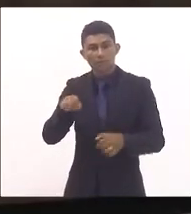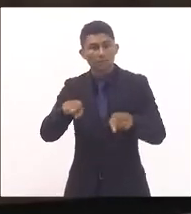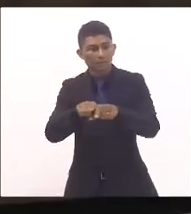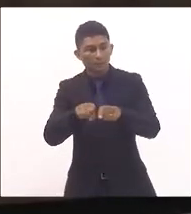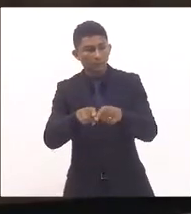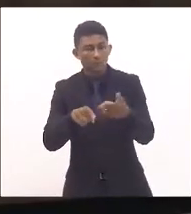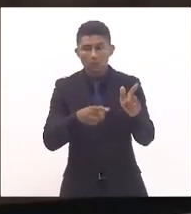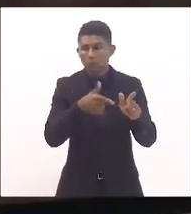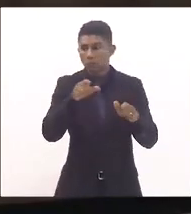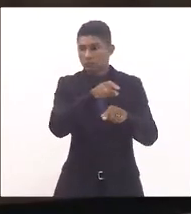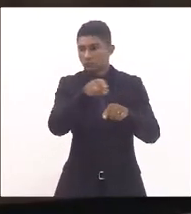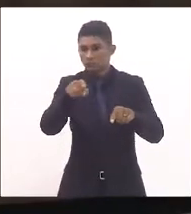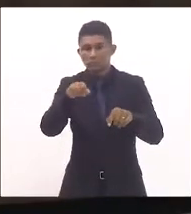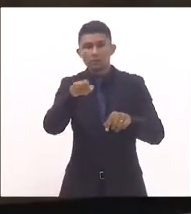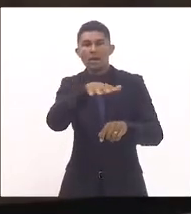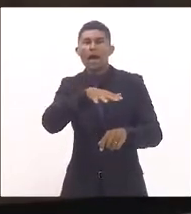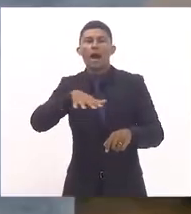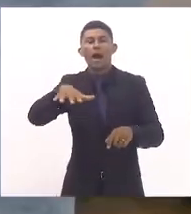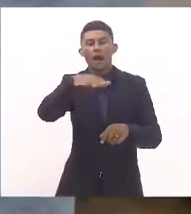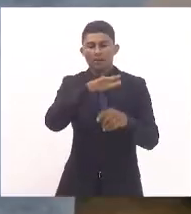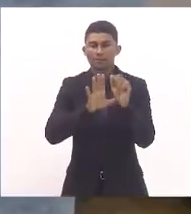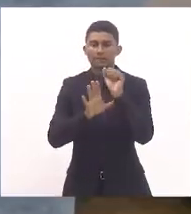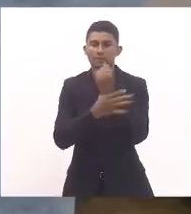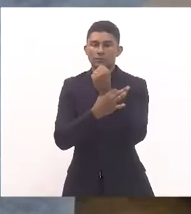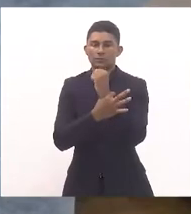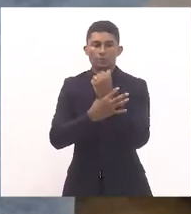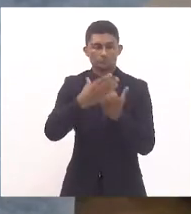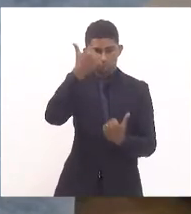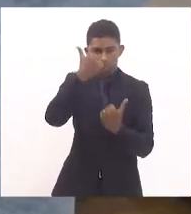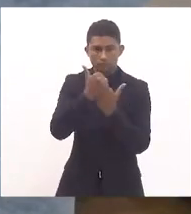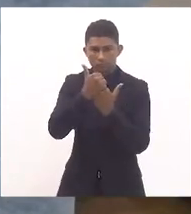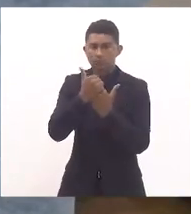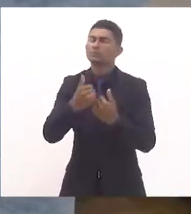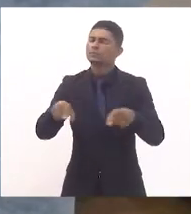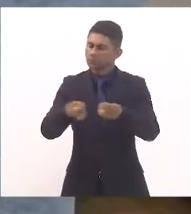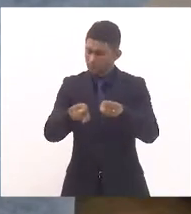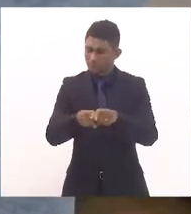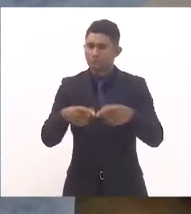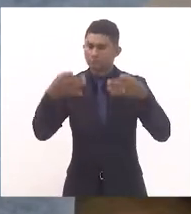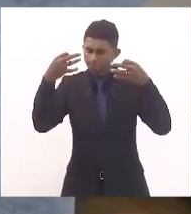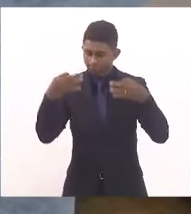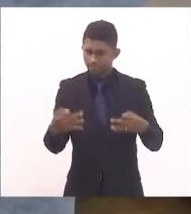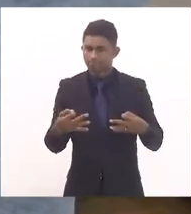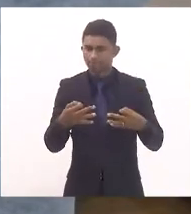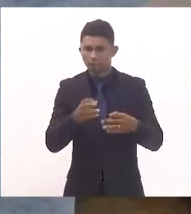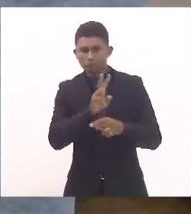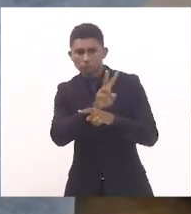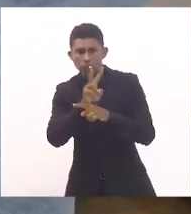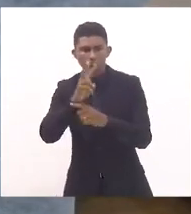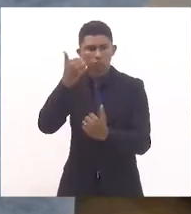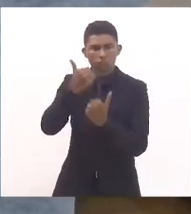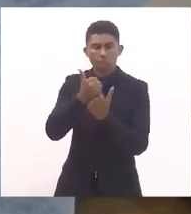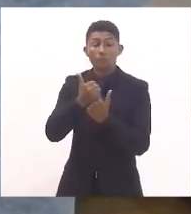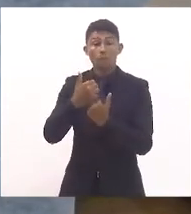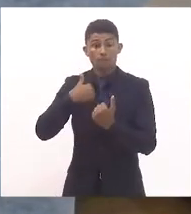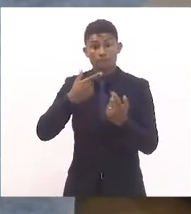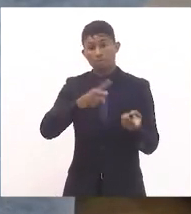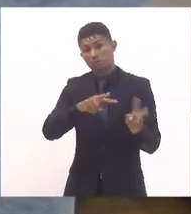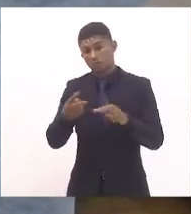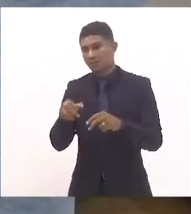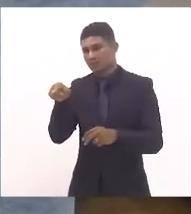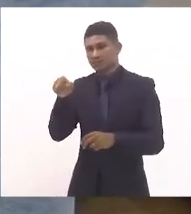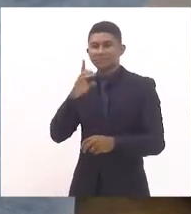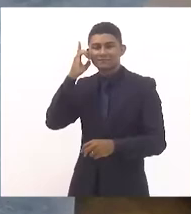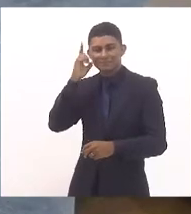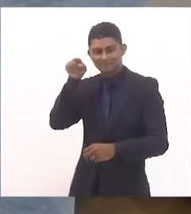defendem a segurança pública da mesma maneira fazem esta defesa. Eu fiz um encaminhamento ao deputado Carlos Augusto